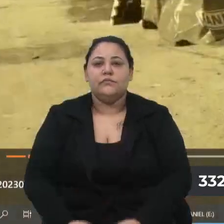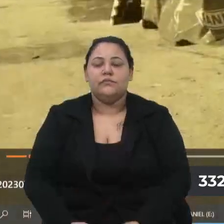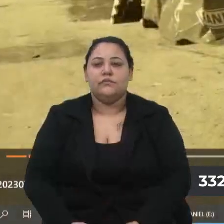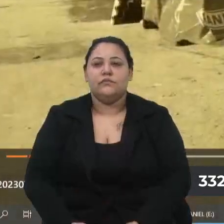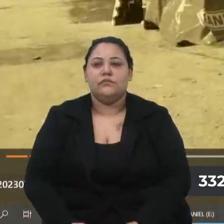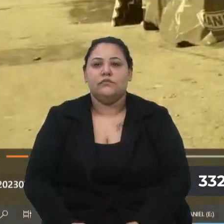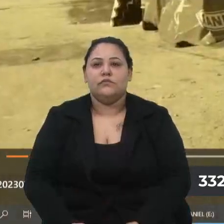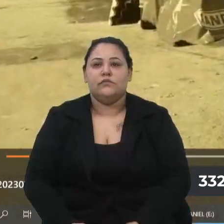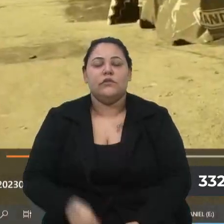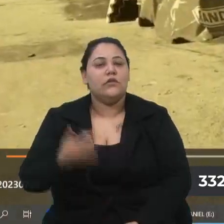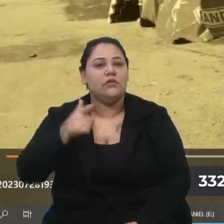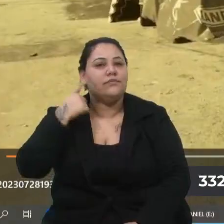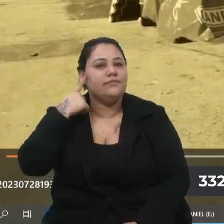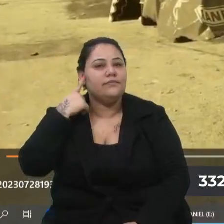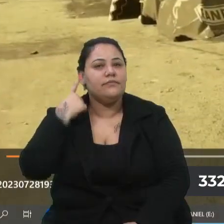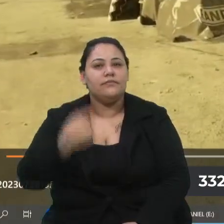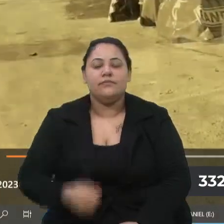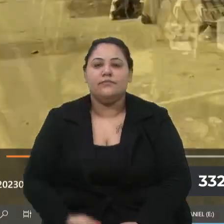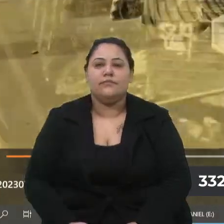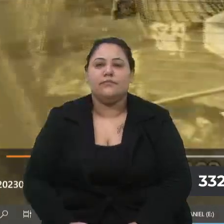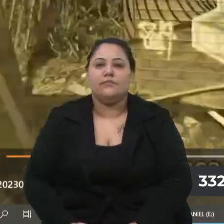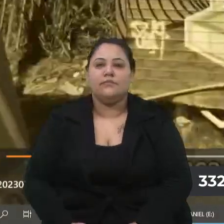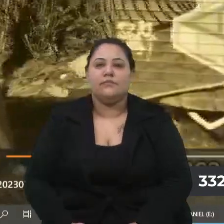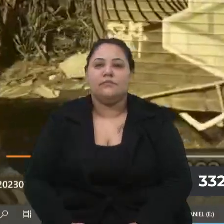sem volume.